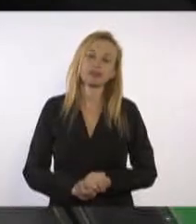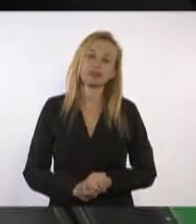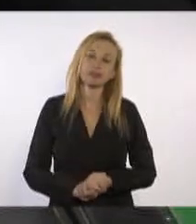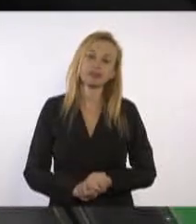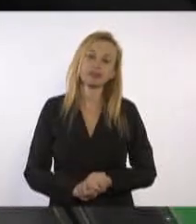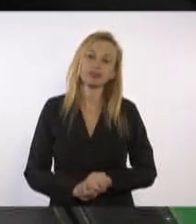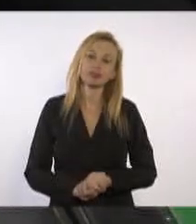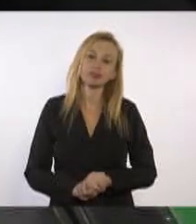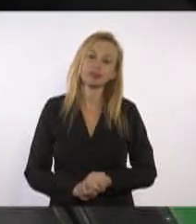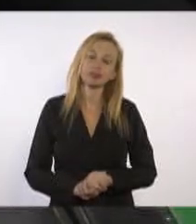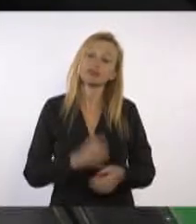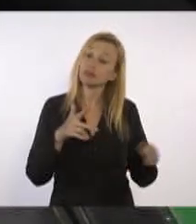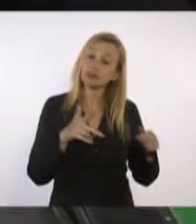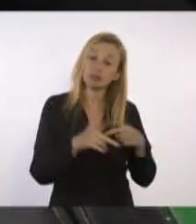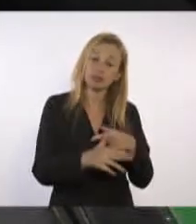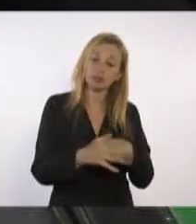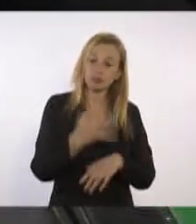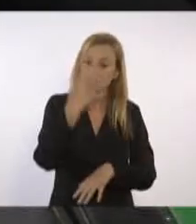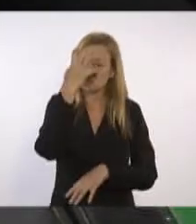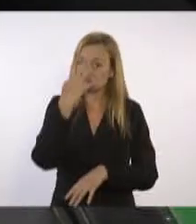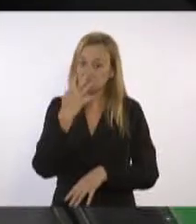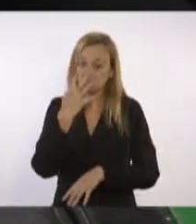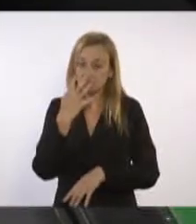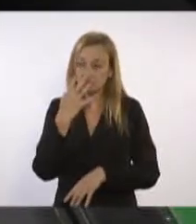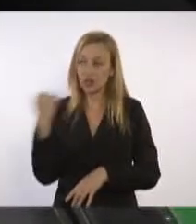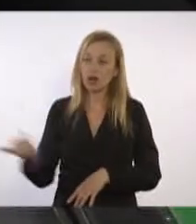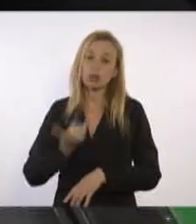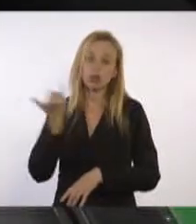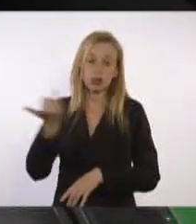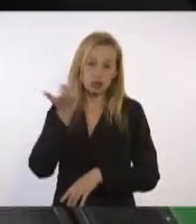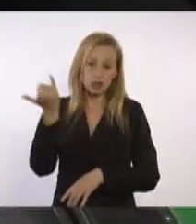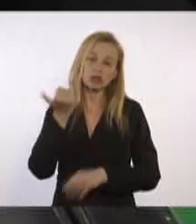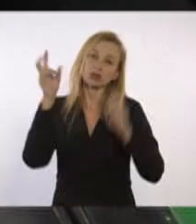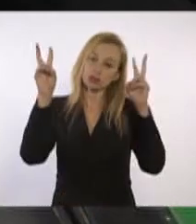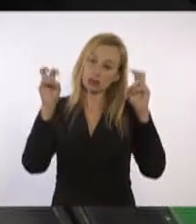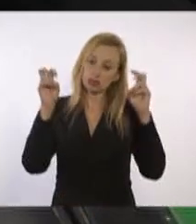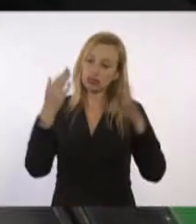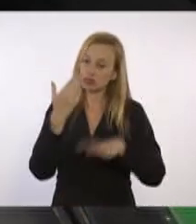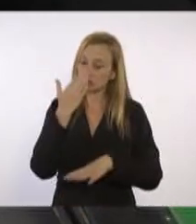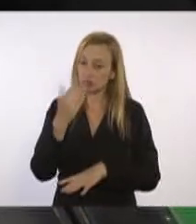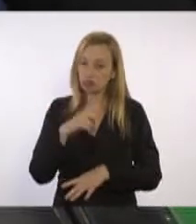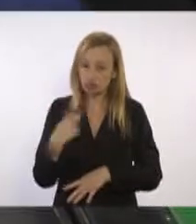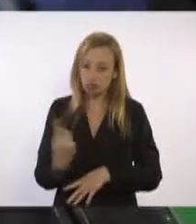dos fatos e dos indícios que estão diante de nós.